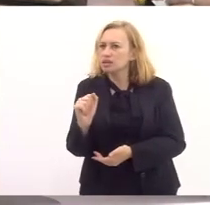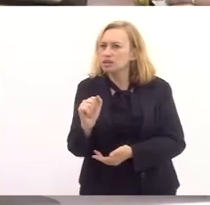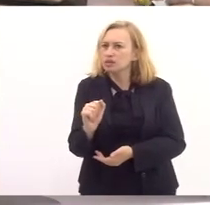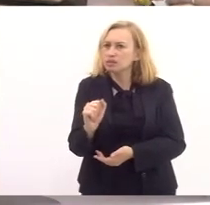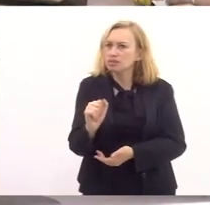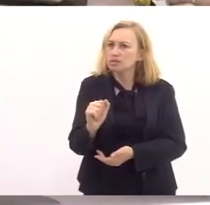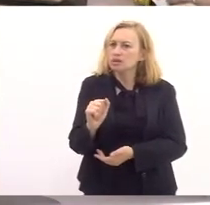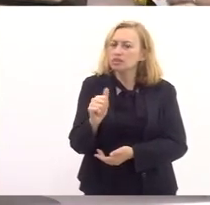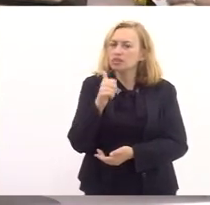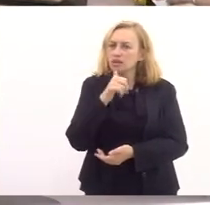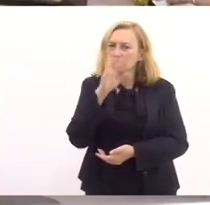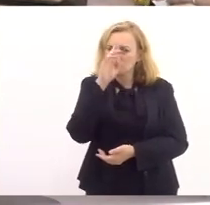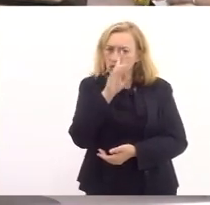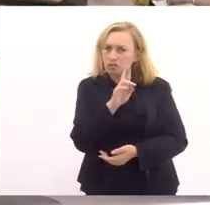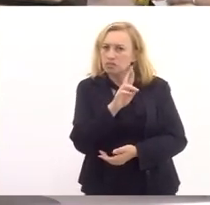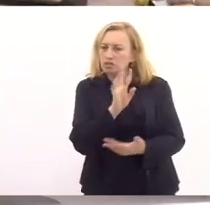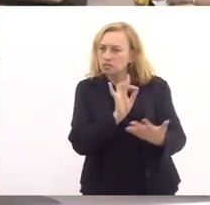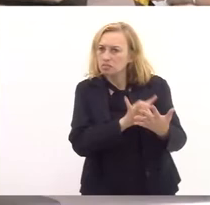a senhora mesmo,